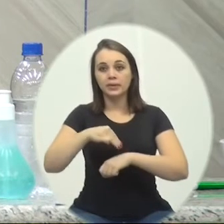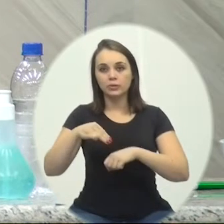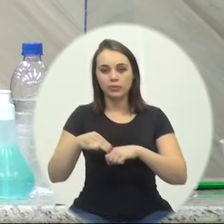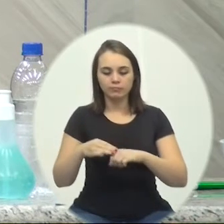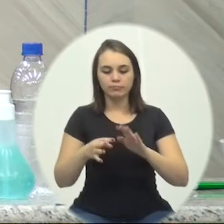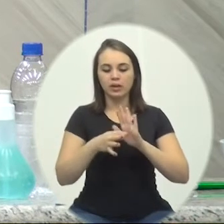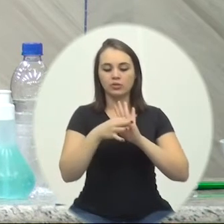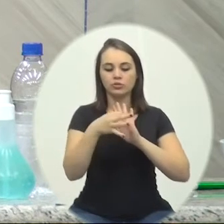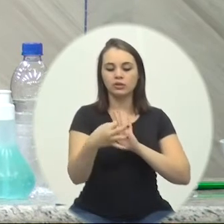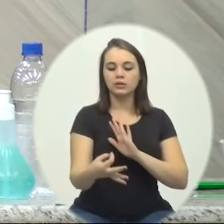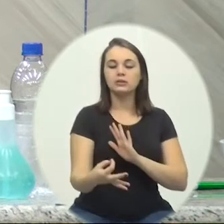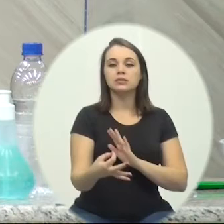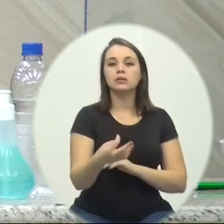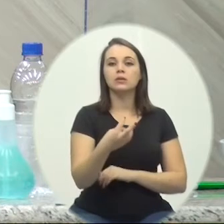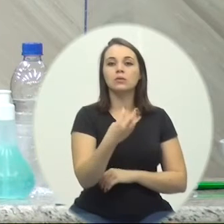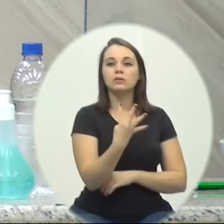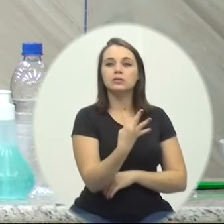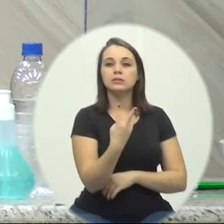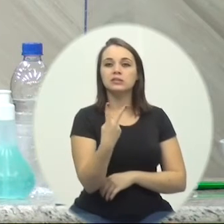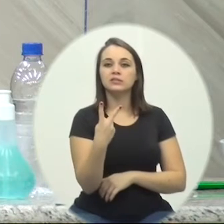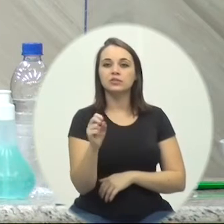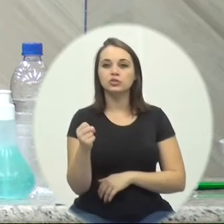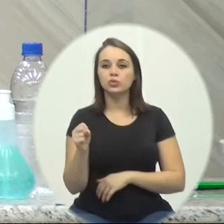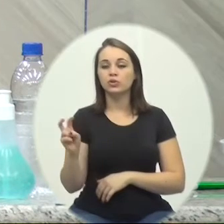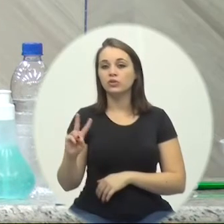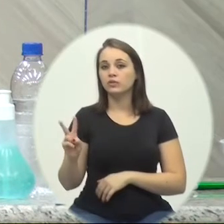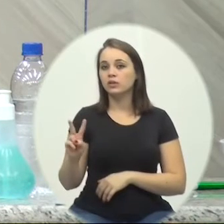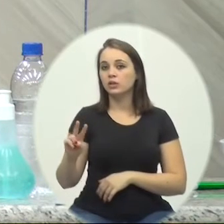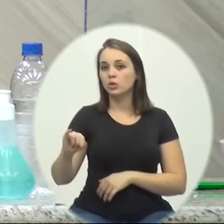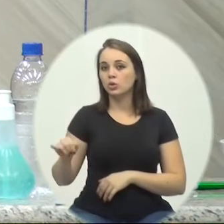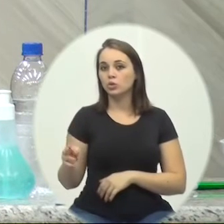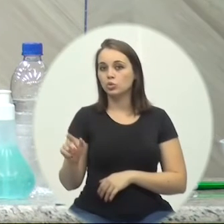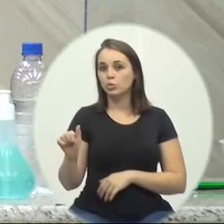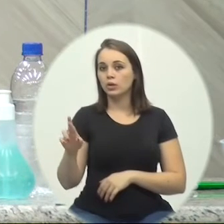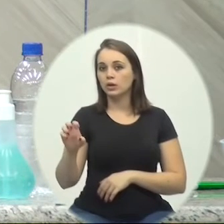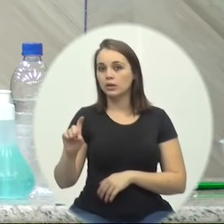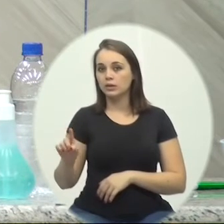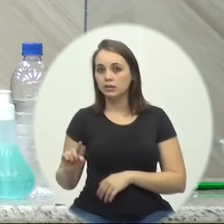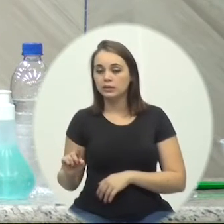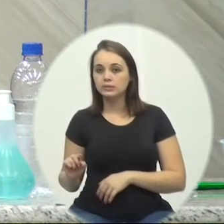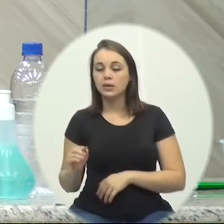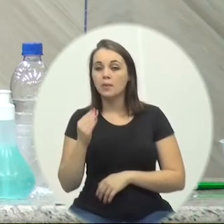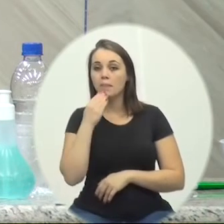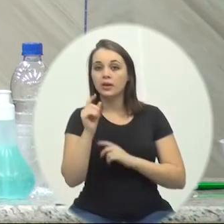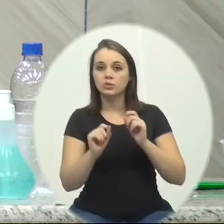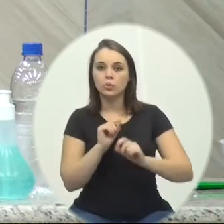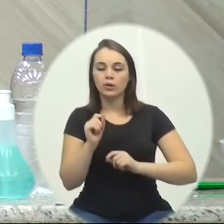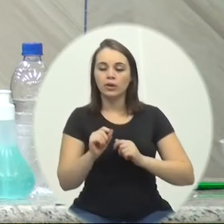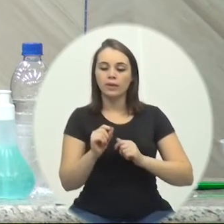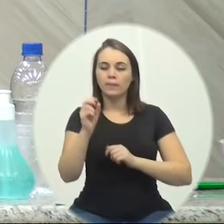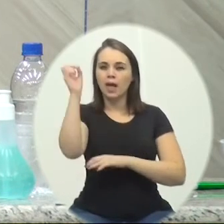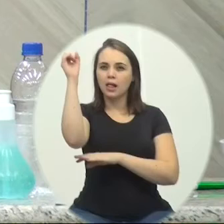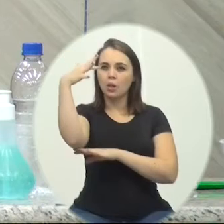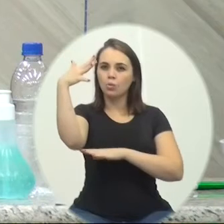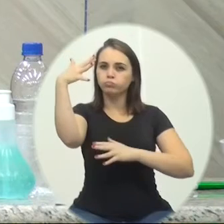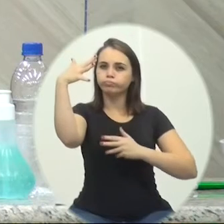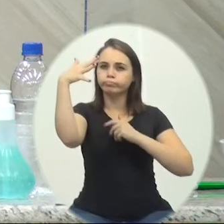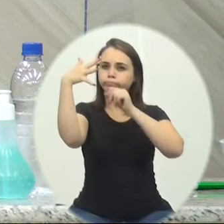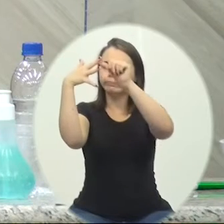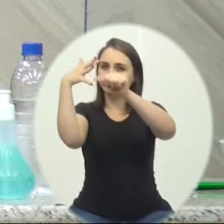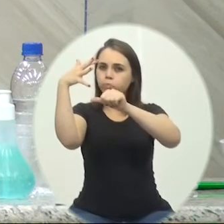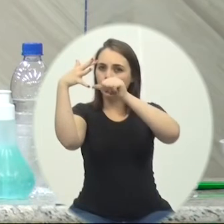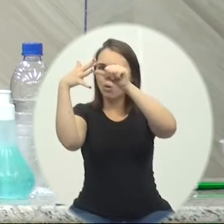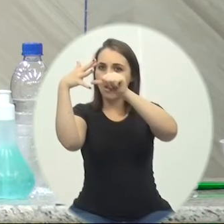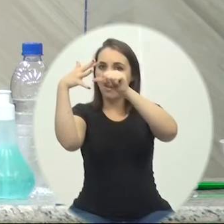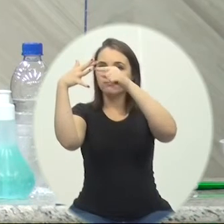Indicação 428-2021, autor vereador Juarez de Jesus dos Santos, substituição de lâmpada queimada do poste